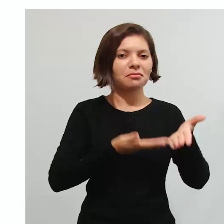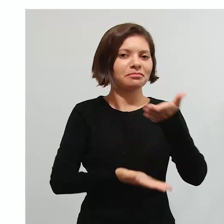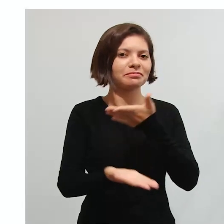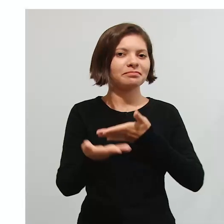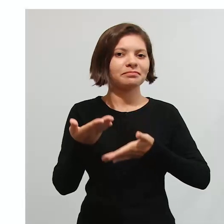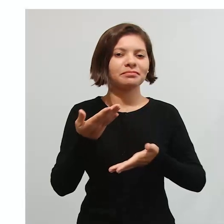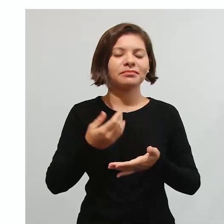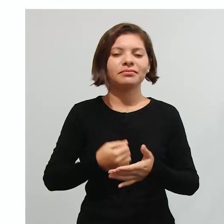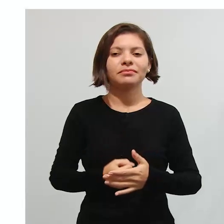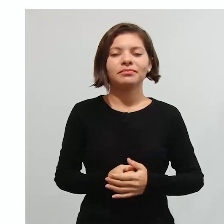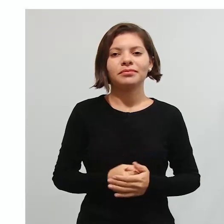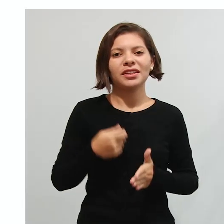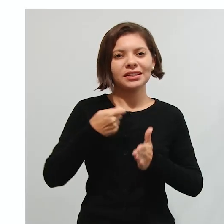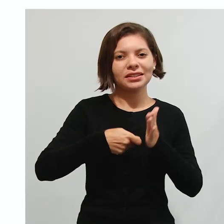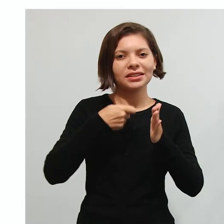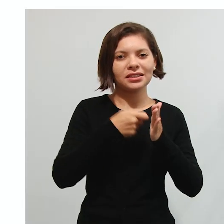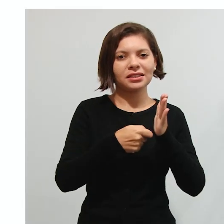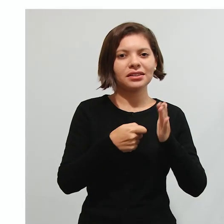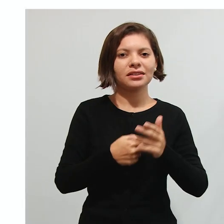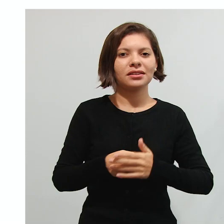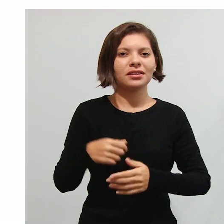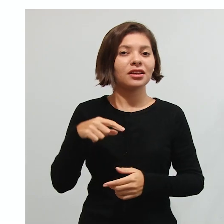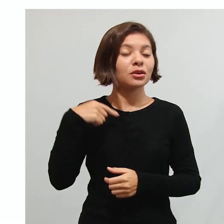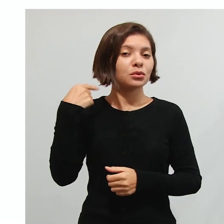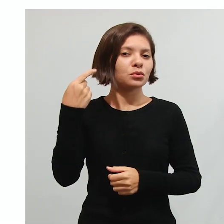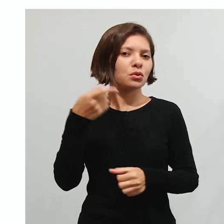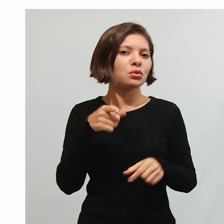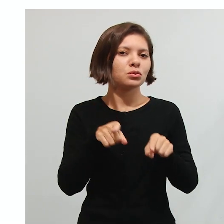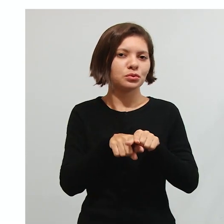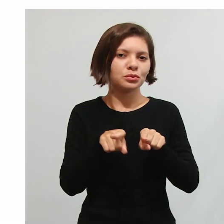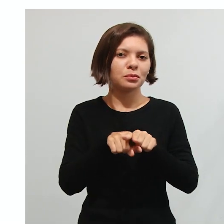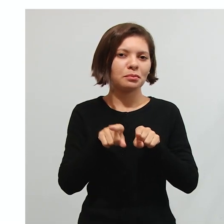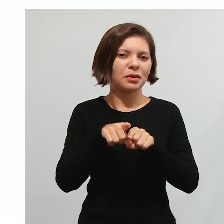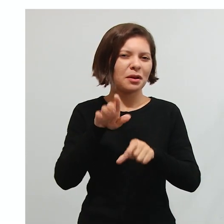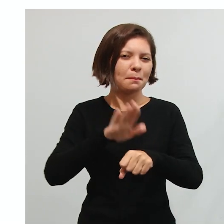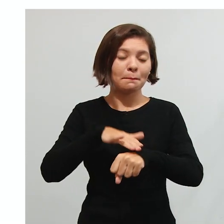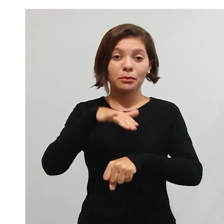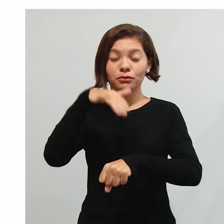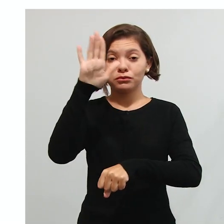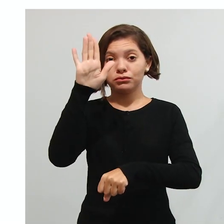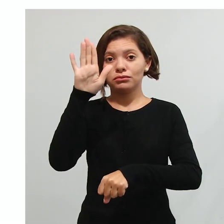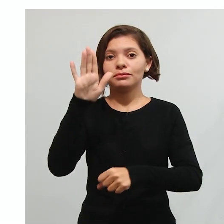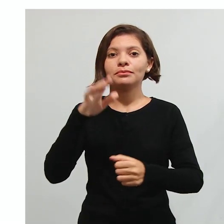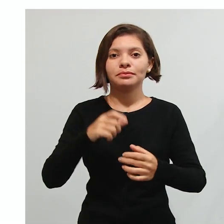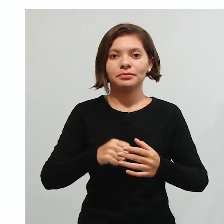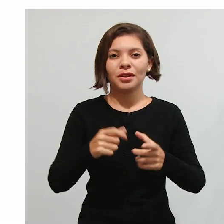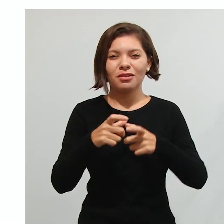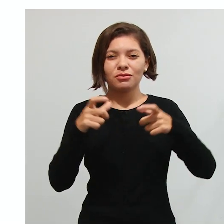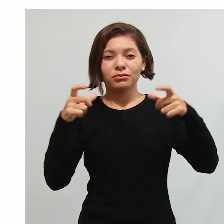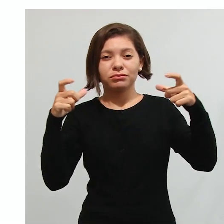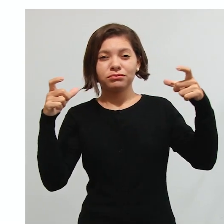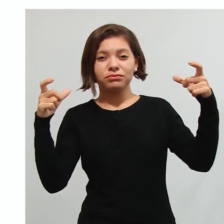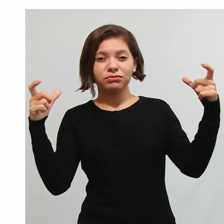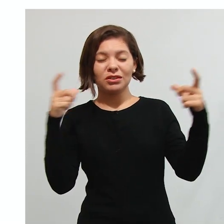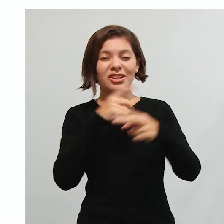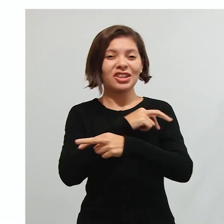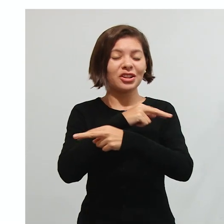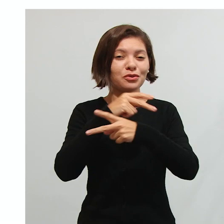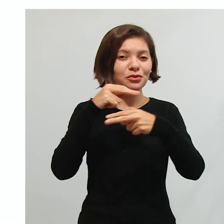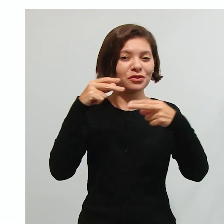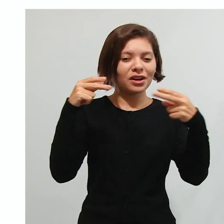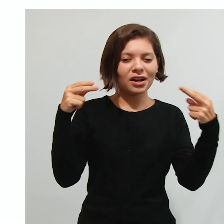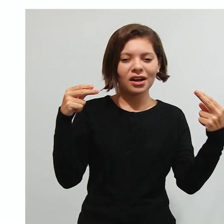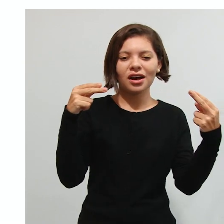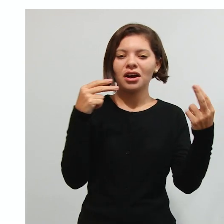pesquisa participante e depois tem outros que a gente não vai falar agora e até tem mais do que esses aqui ensaio Clínico